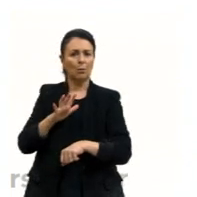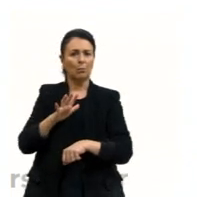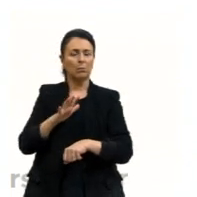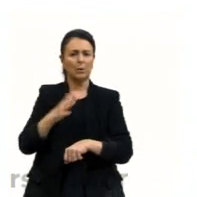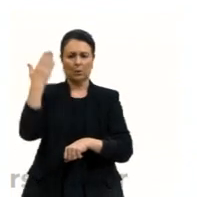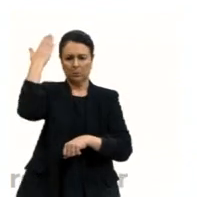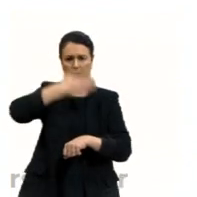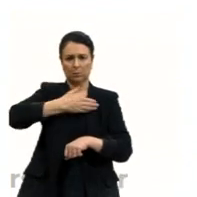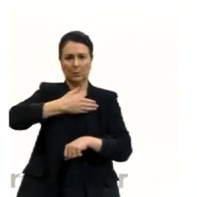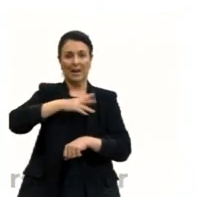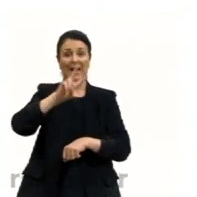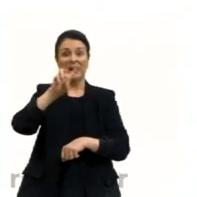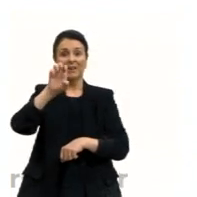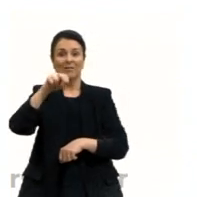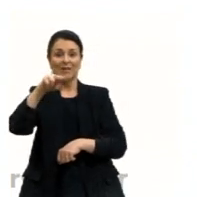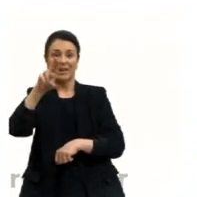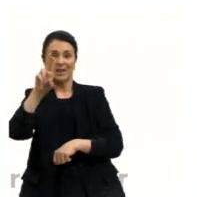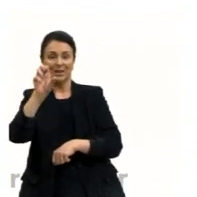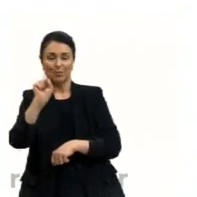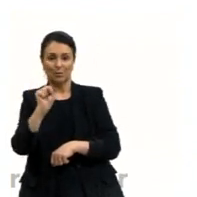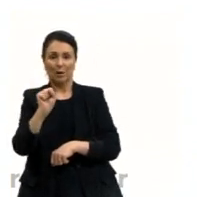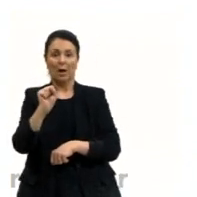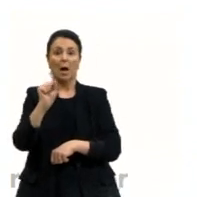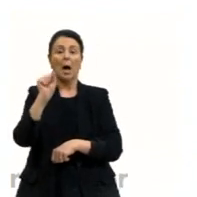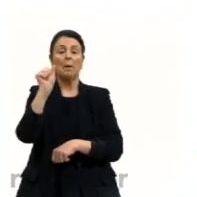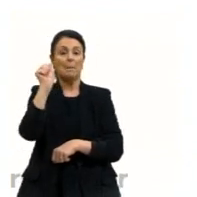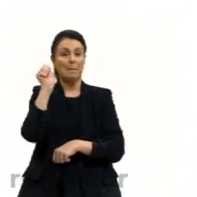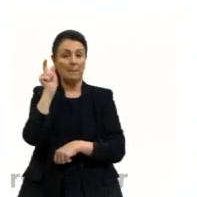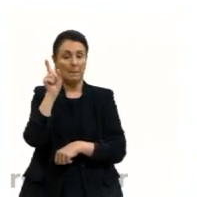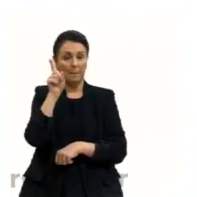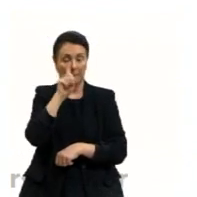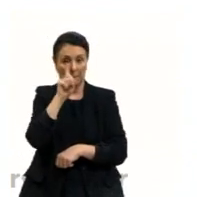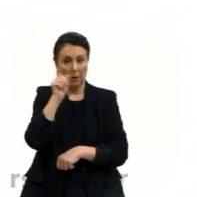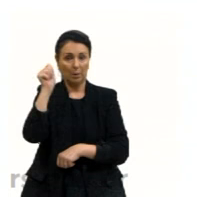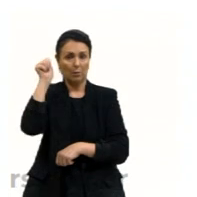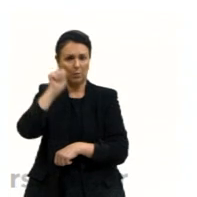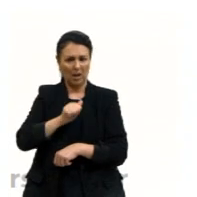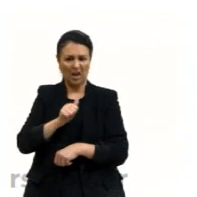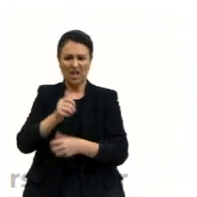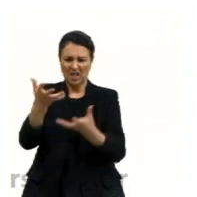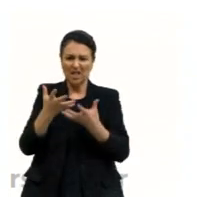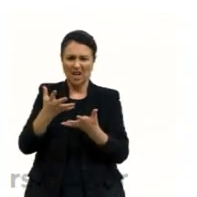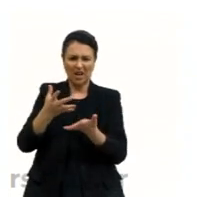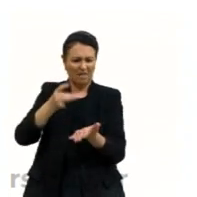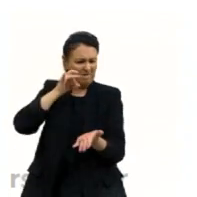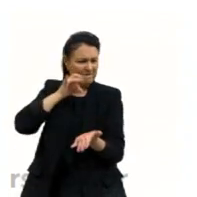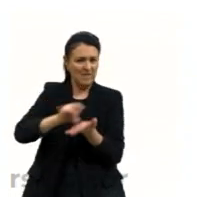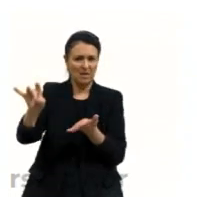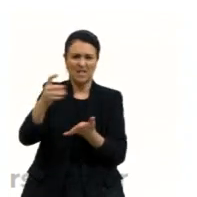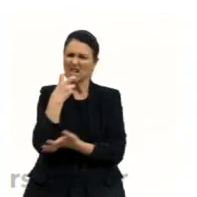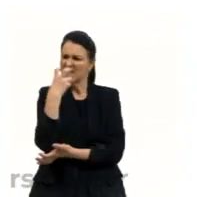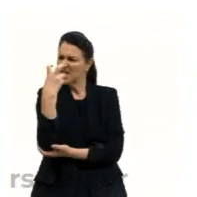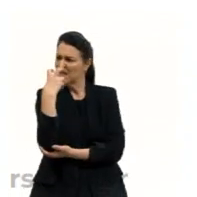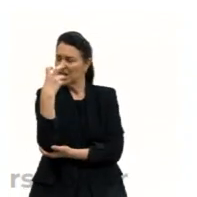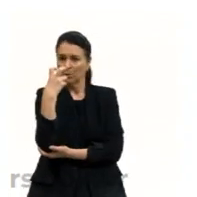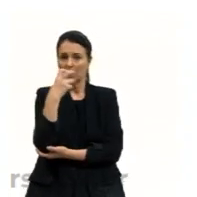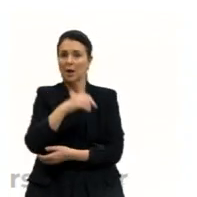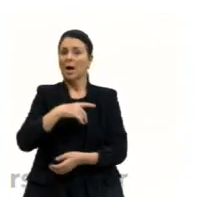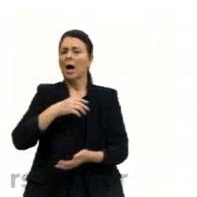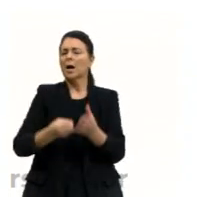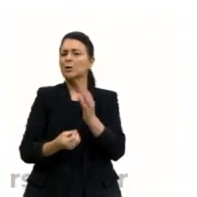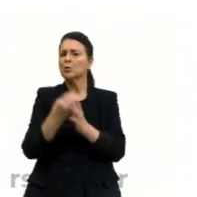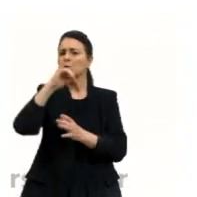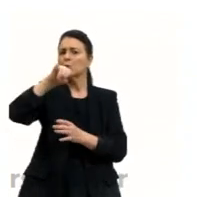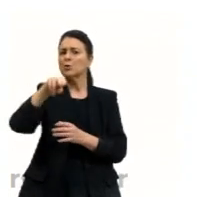privou a visão Vênus mãe mulher pôs-se a clamar por vingança aos gritos diante de Júpiter